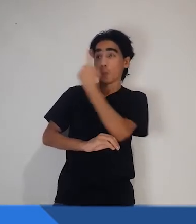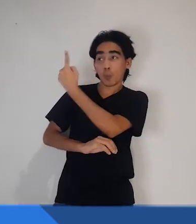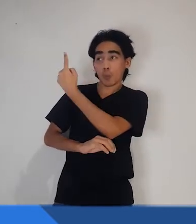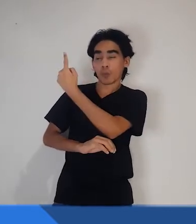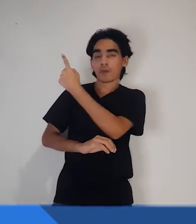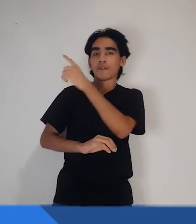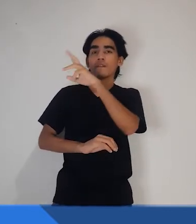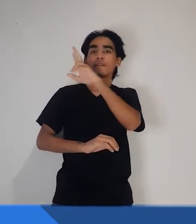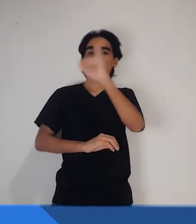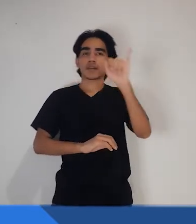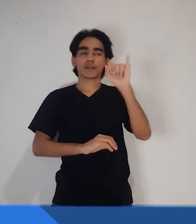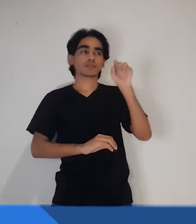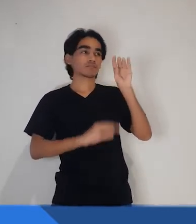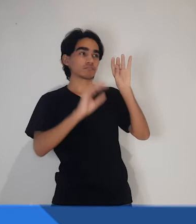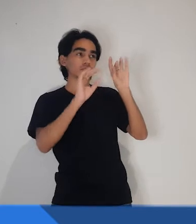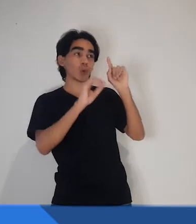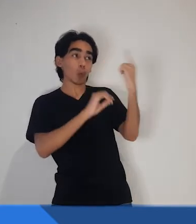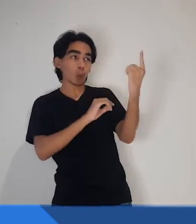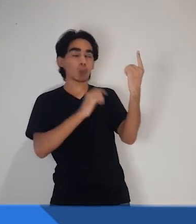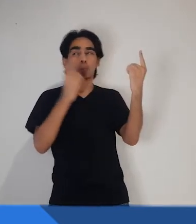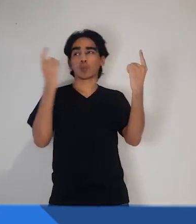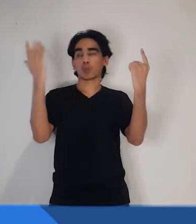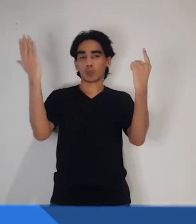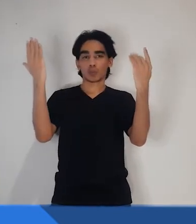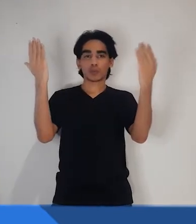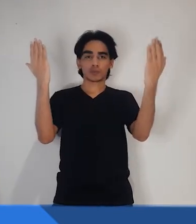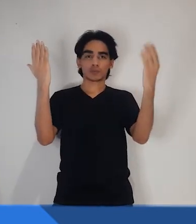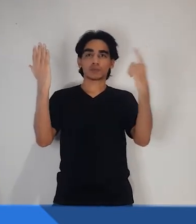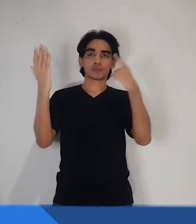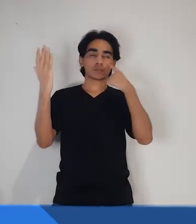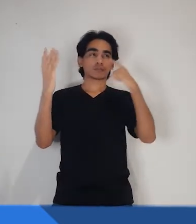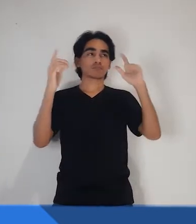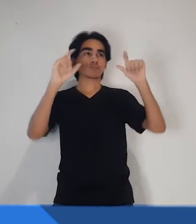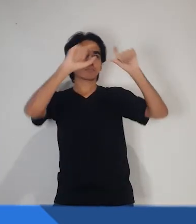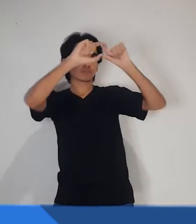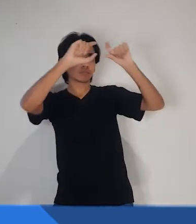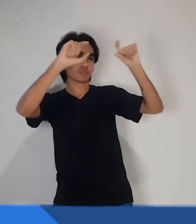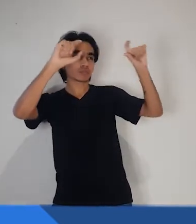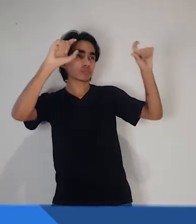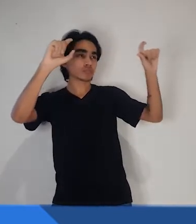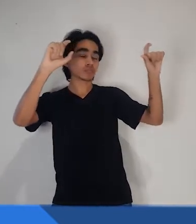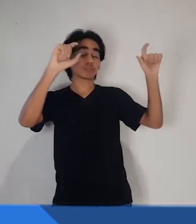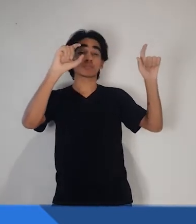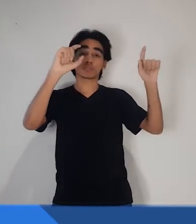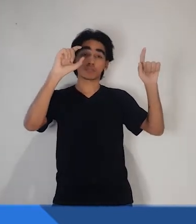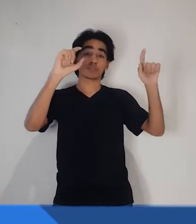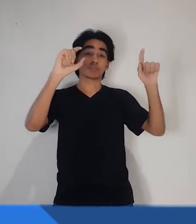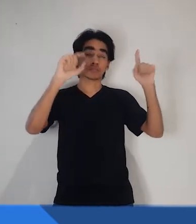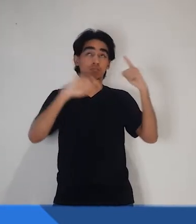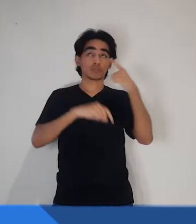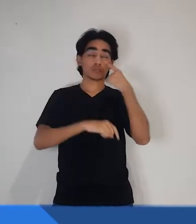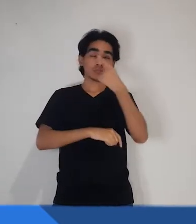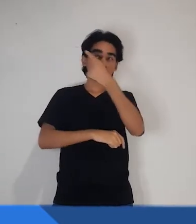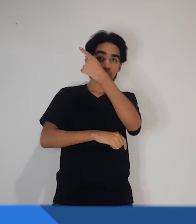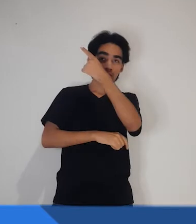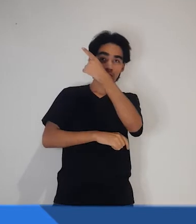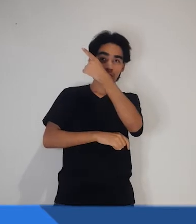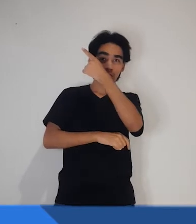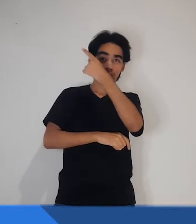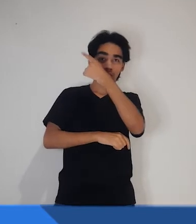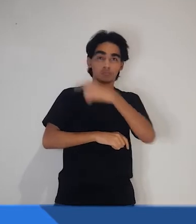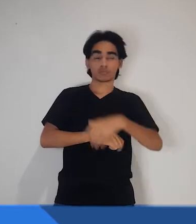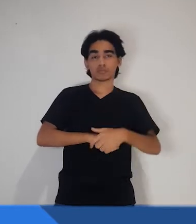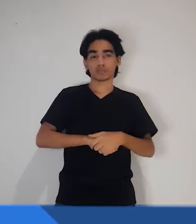Tarefa. A tarefa, vamos analisar aqui o enunciado. No Moodle, quanto à interação entre os usuários no contexto das